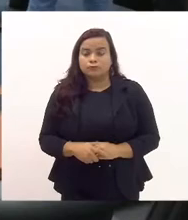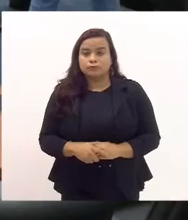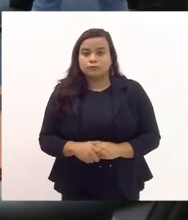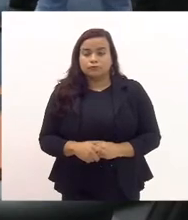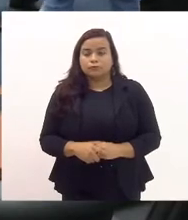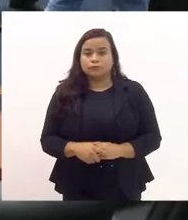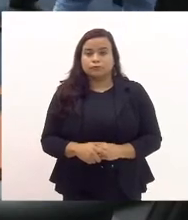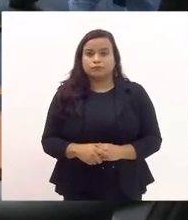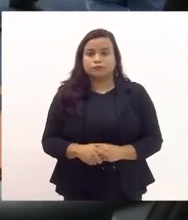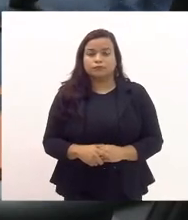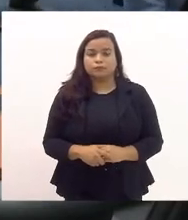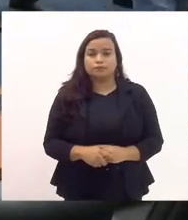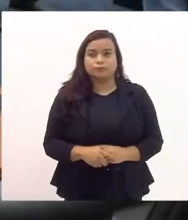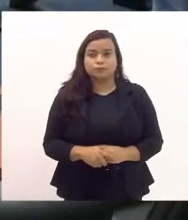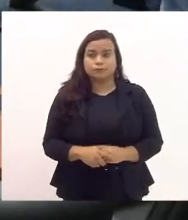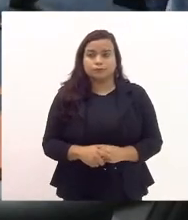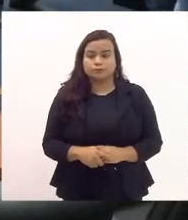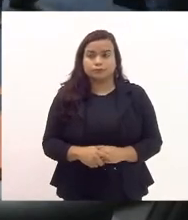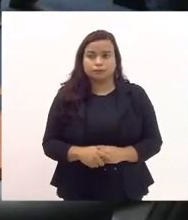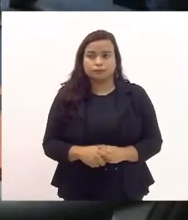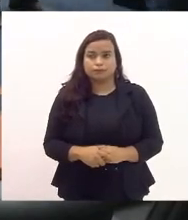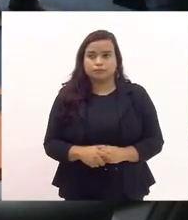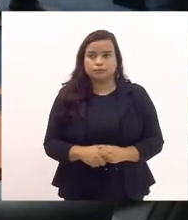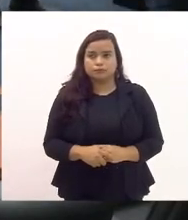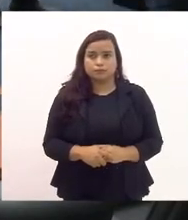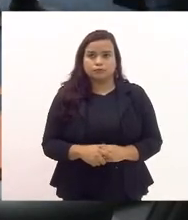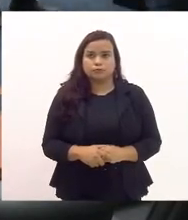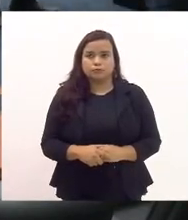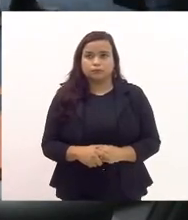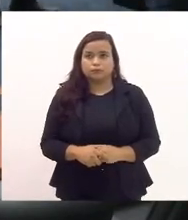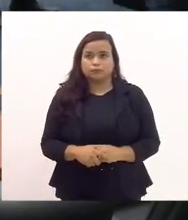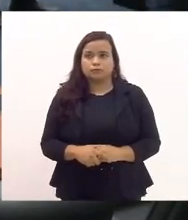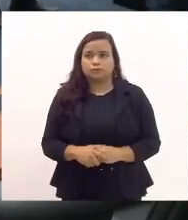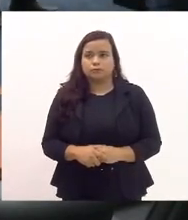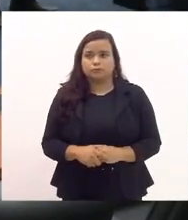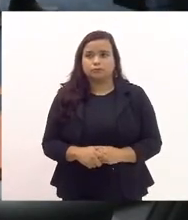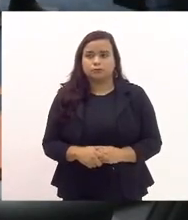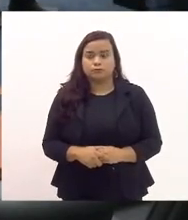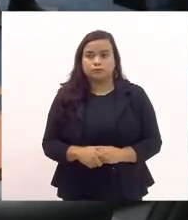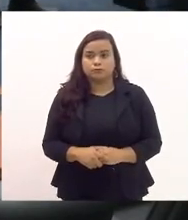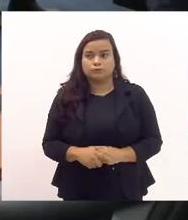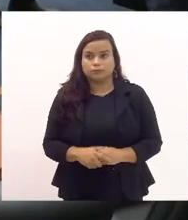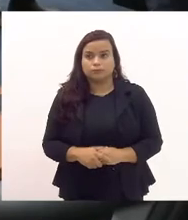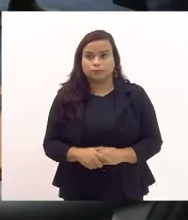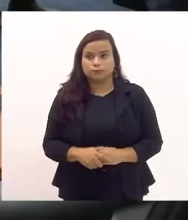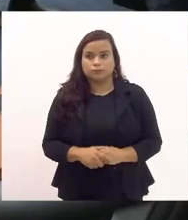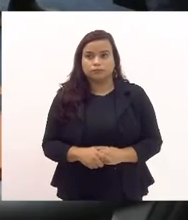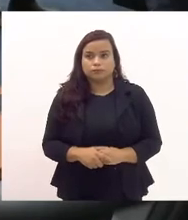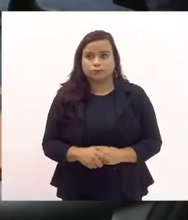E aí depois a a cargo do prefeito D